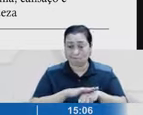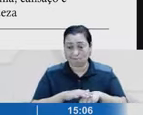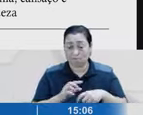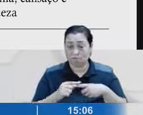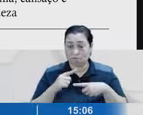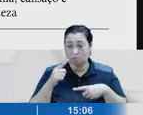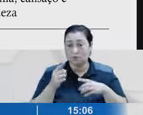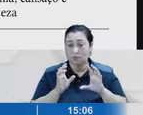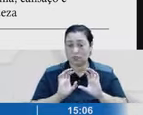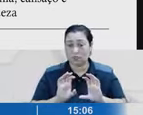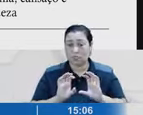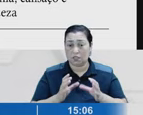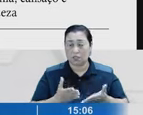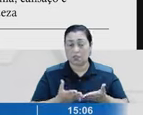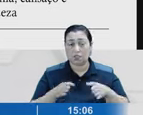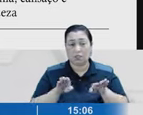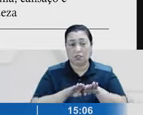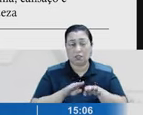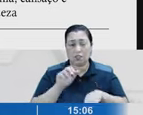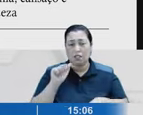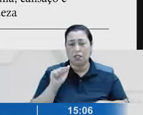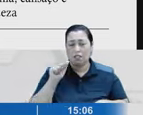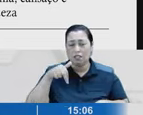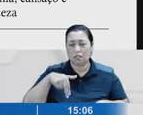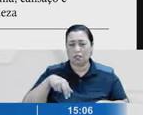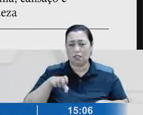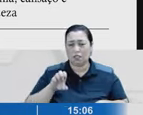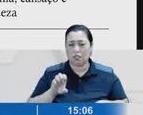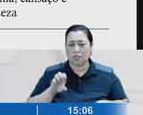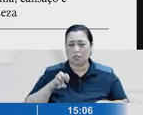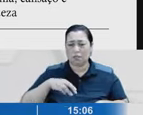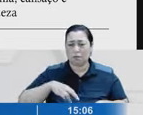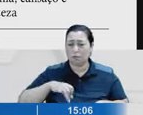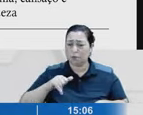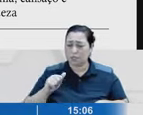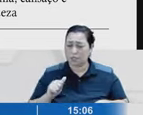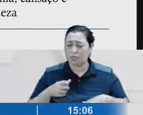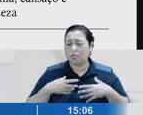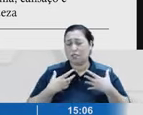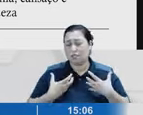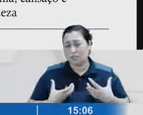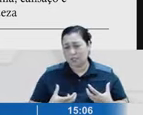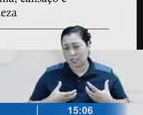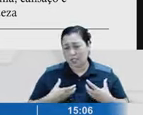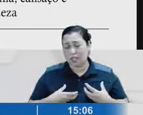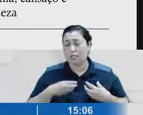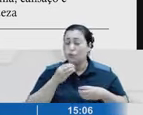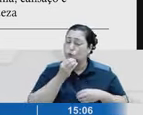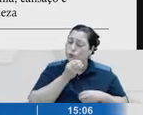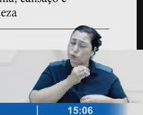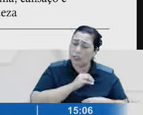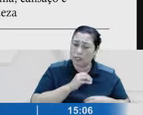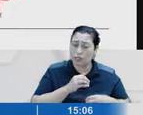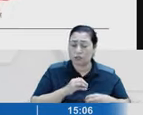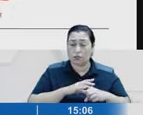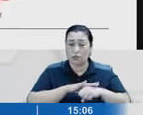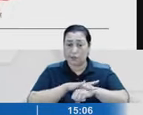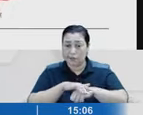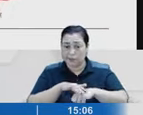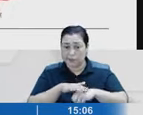avançada, assim como anemia, cansaço, fraqueza, também são sinais de doença avançada, né?